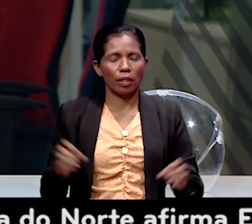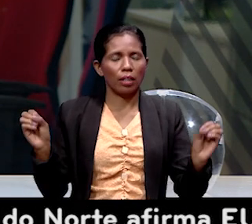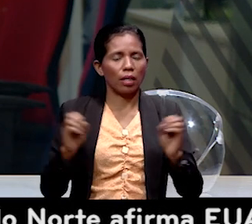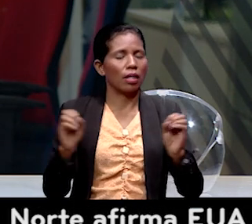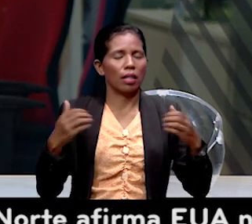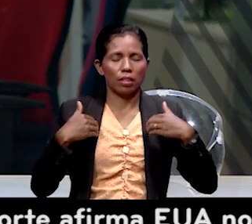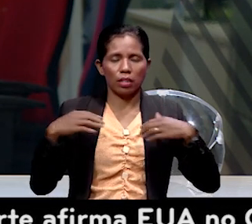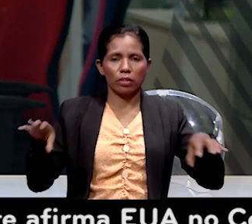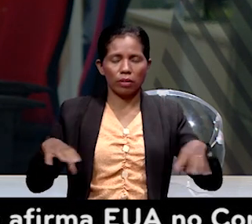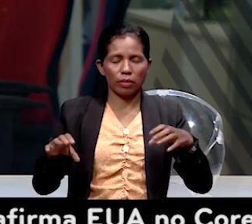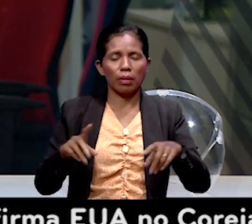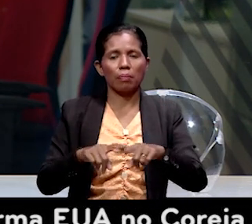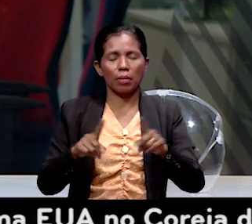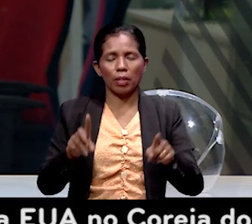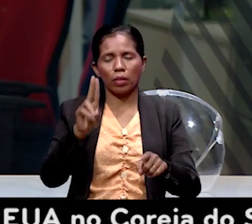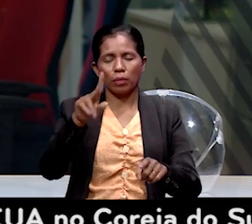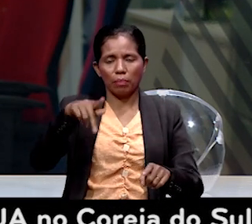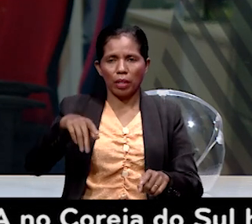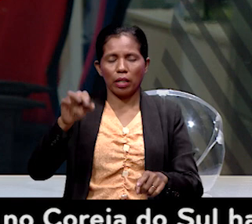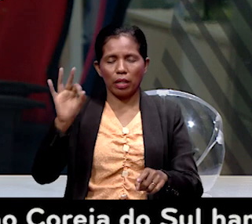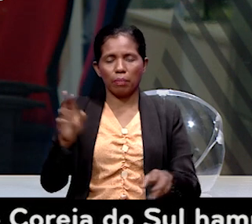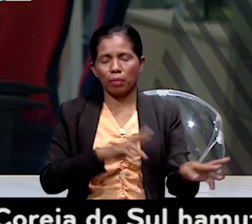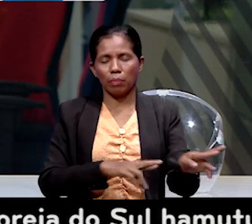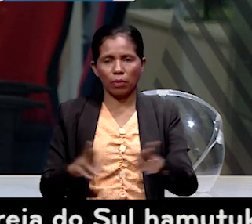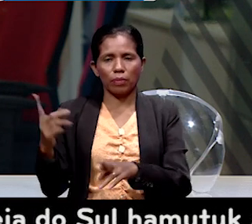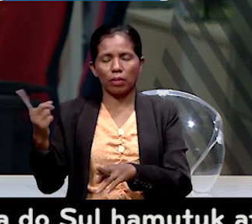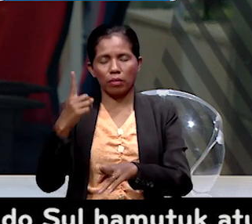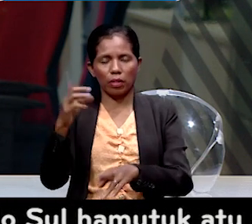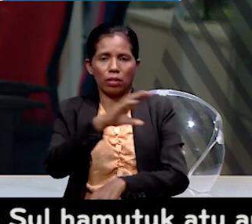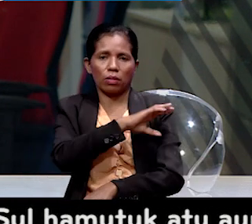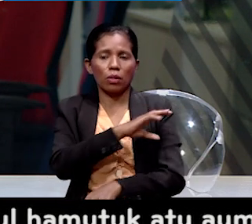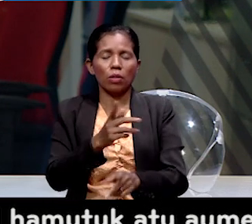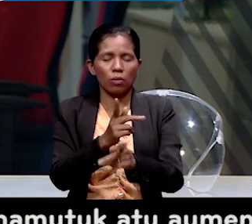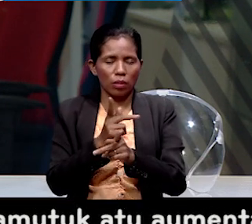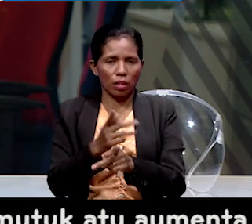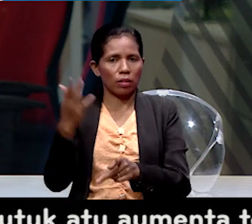humanos, mas bem o PF pronto na fatem a segura fronteira.